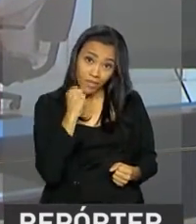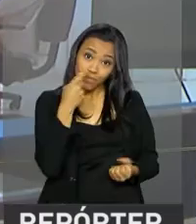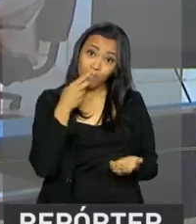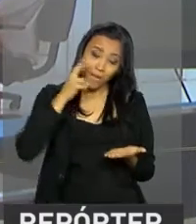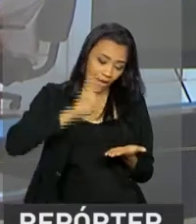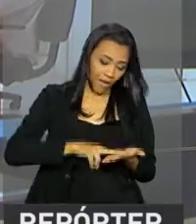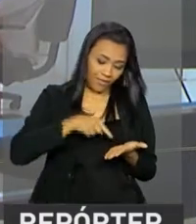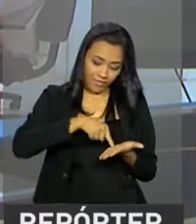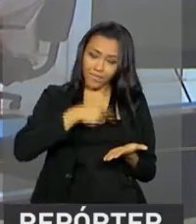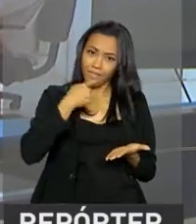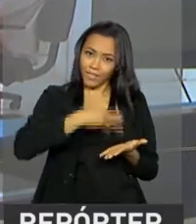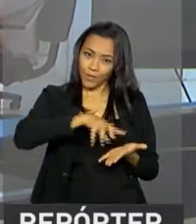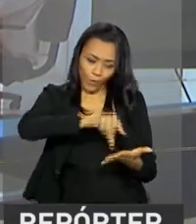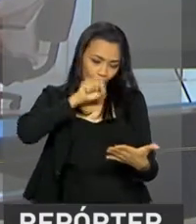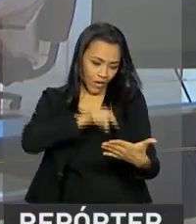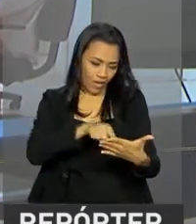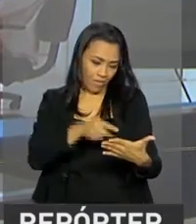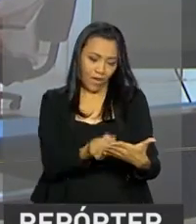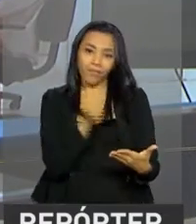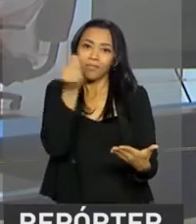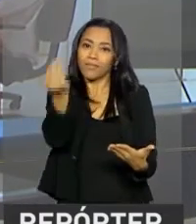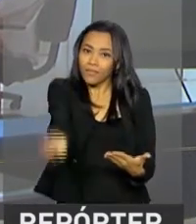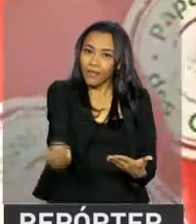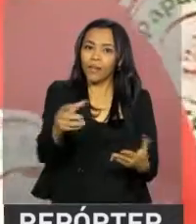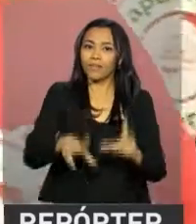cartinhas enviadas para o Papai Noel.